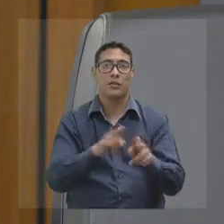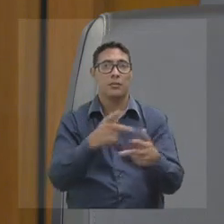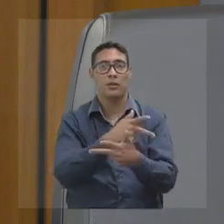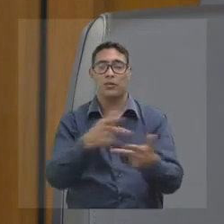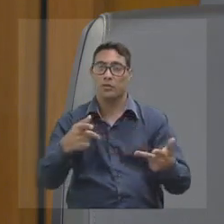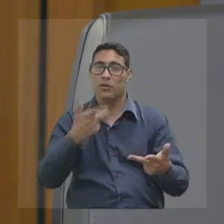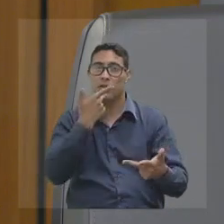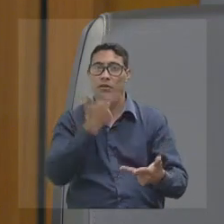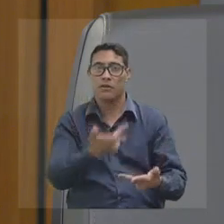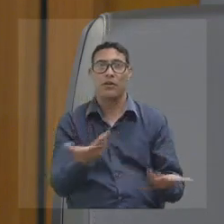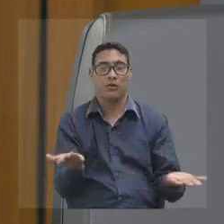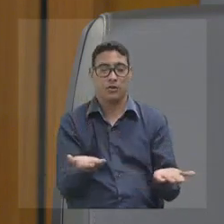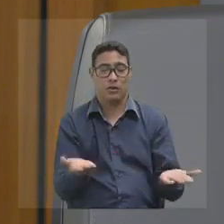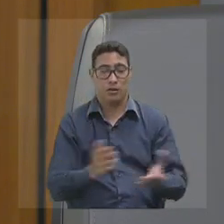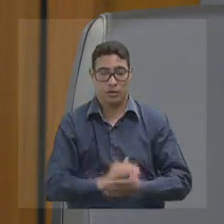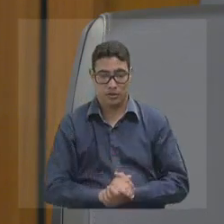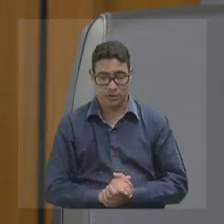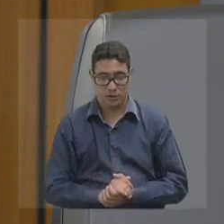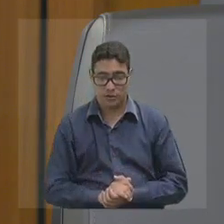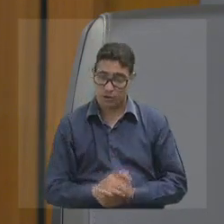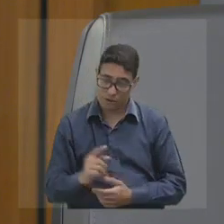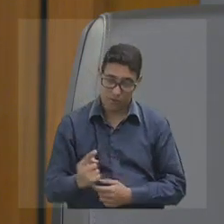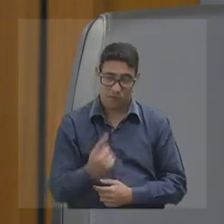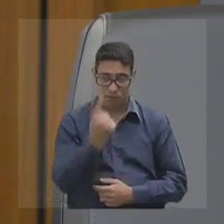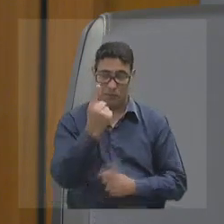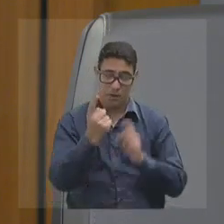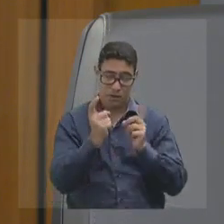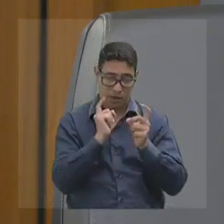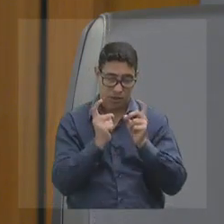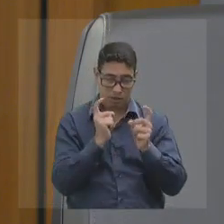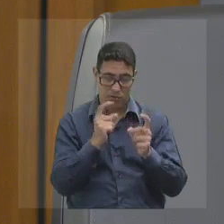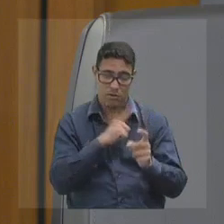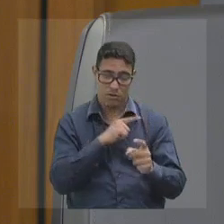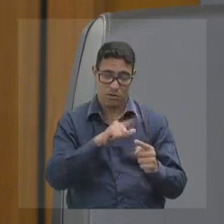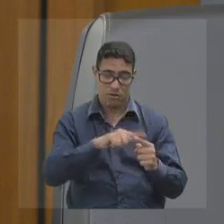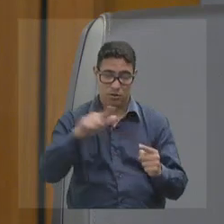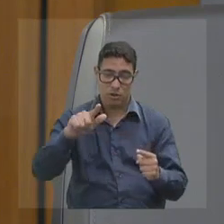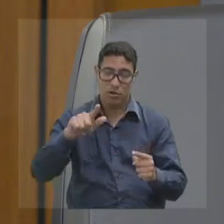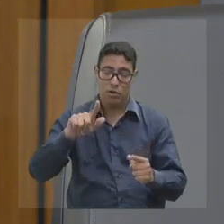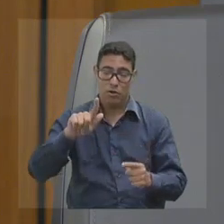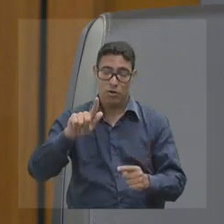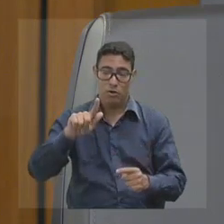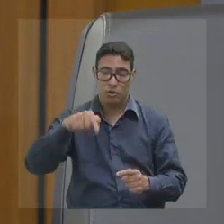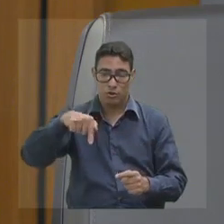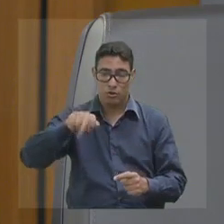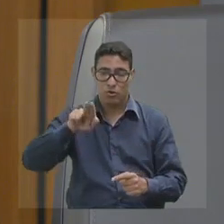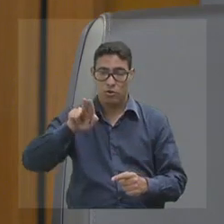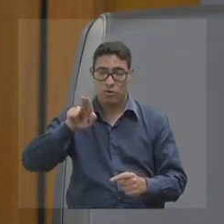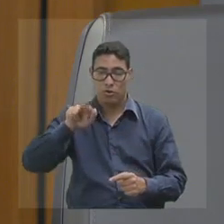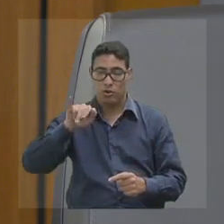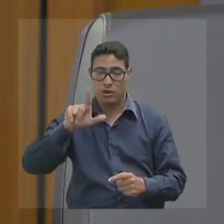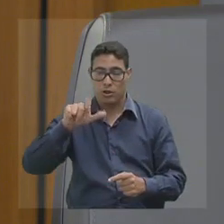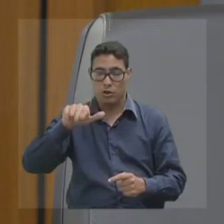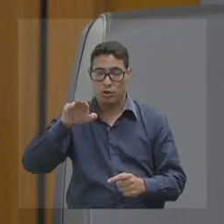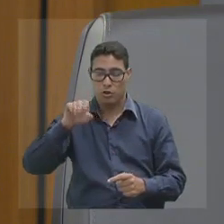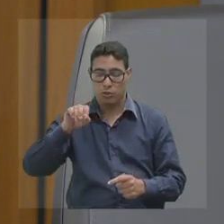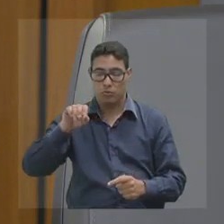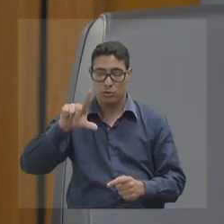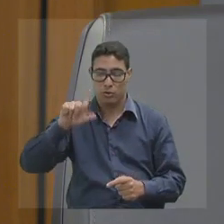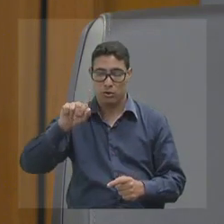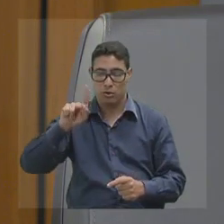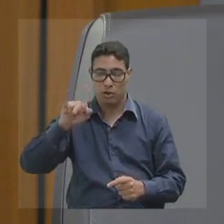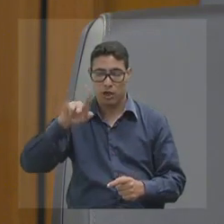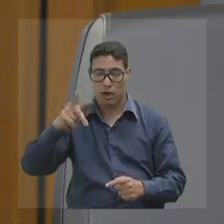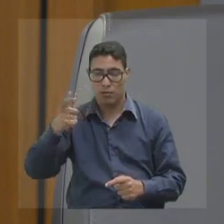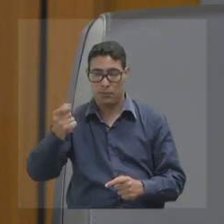aqui nós trouxemos essa primeira reunião o quilombo da Lapinha o quilombo que tá 200 anos que nessa questão da compensação